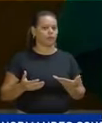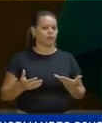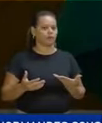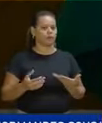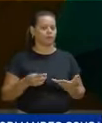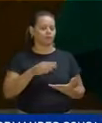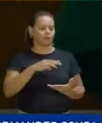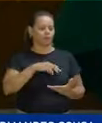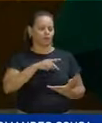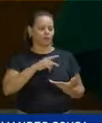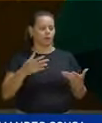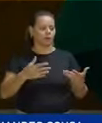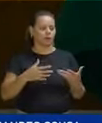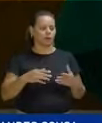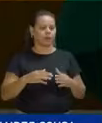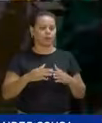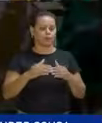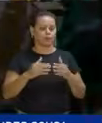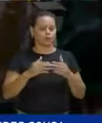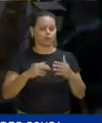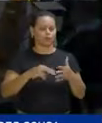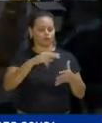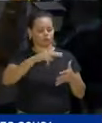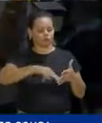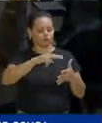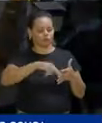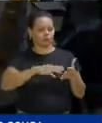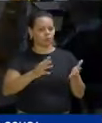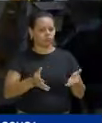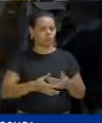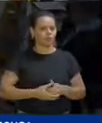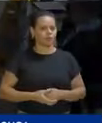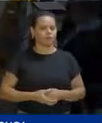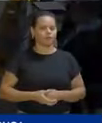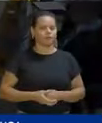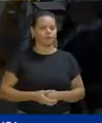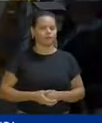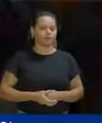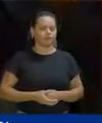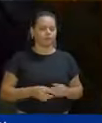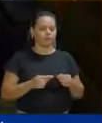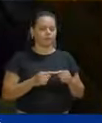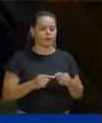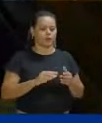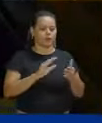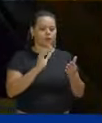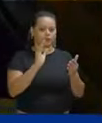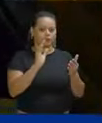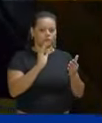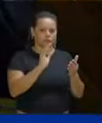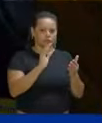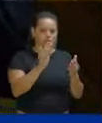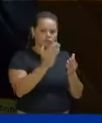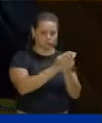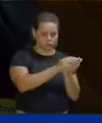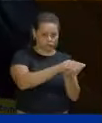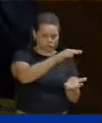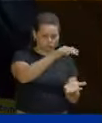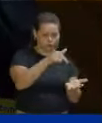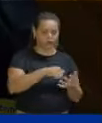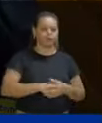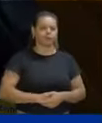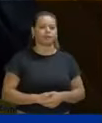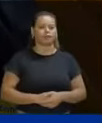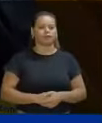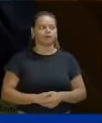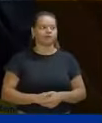branca, os de termos cabelos do parecer castanhos já escuros, apresentados nos lisos, longos, luz leve prosseguir, maquiagem, senhor traje toga relator. preta. Imagem ampla do plenário. Então, Agora o foco no Ministério juiz Público